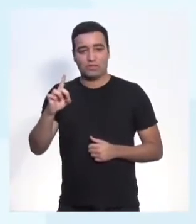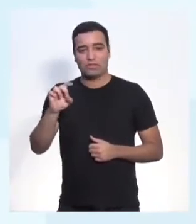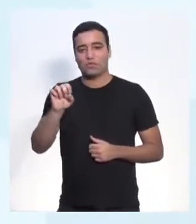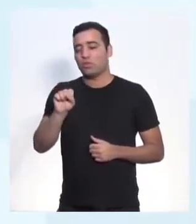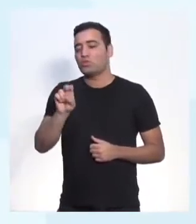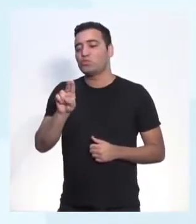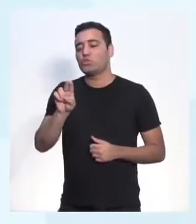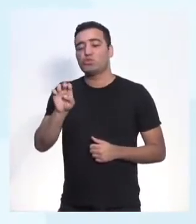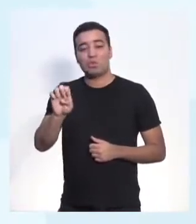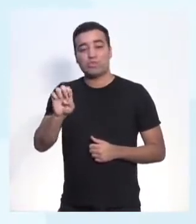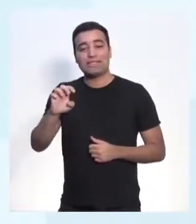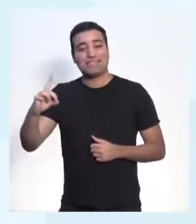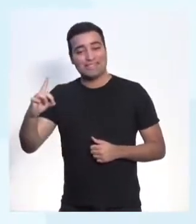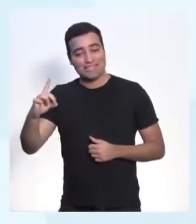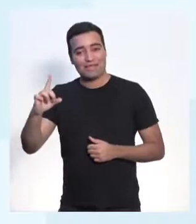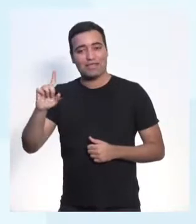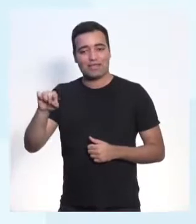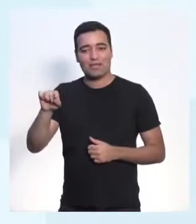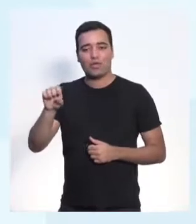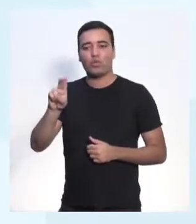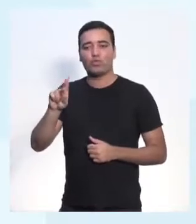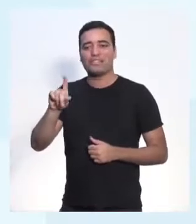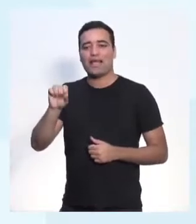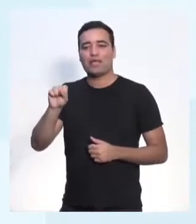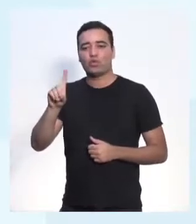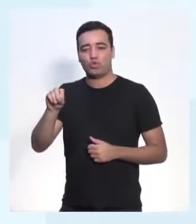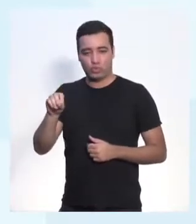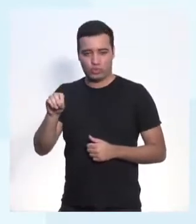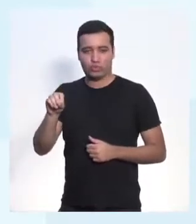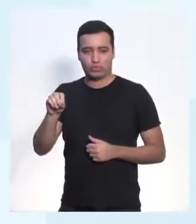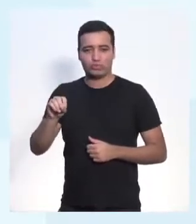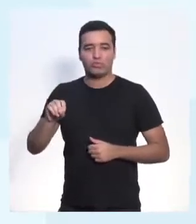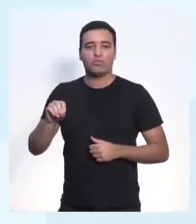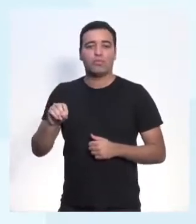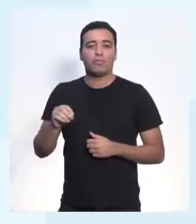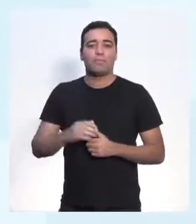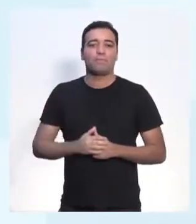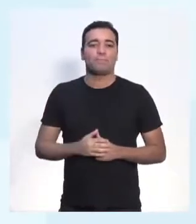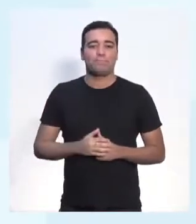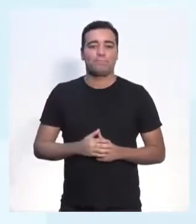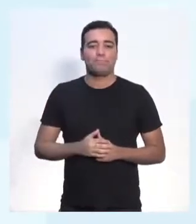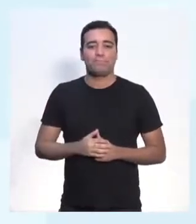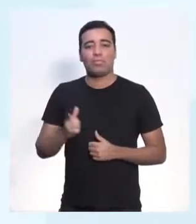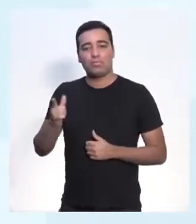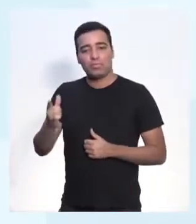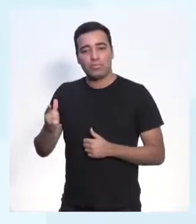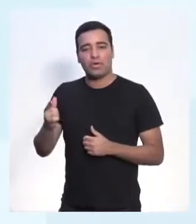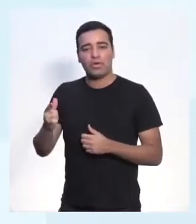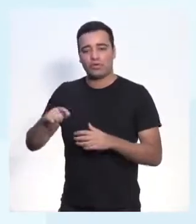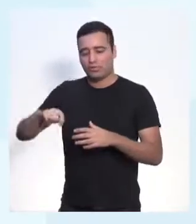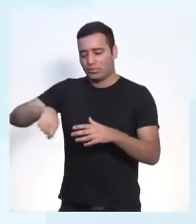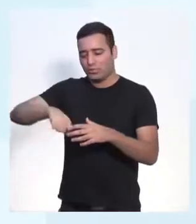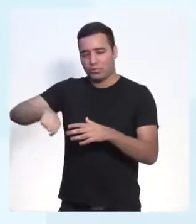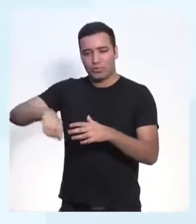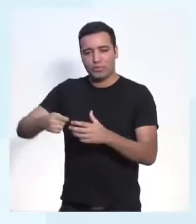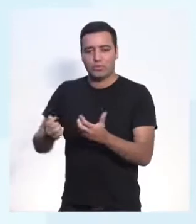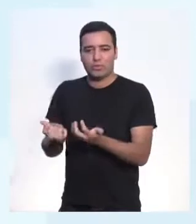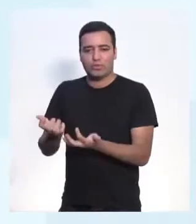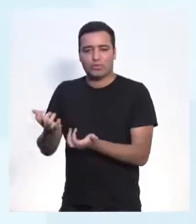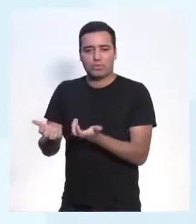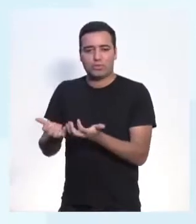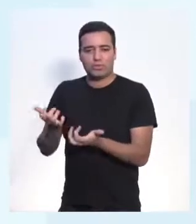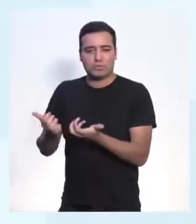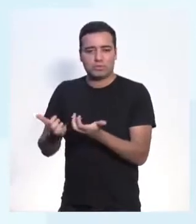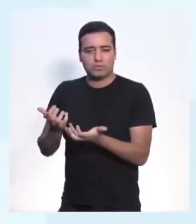é usar, used é usado. Propano é usado para aquecimento e cozinhar. Is used